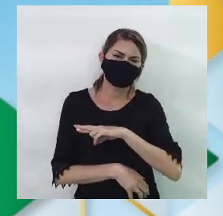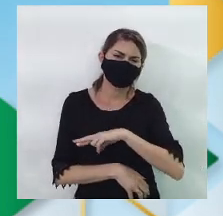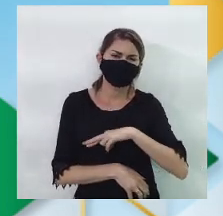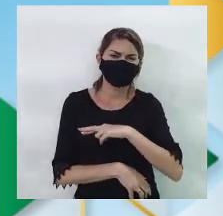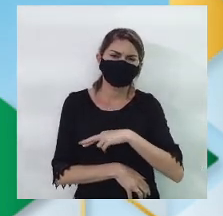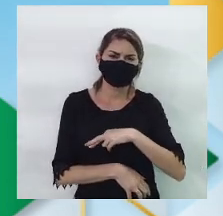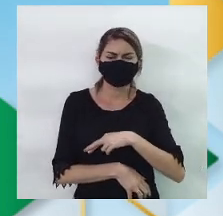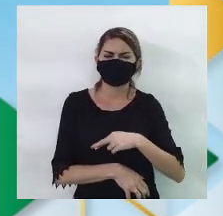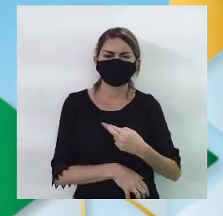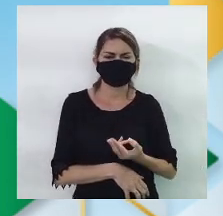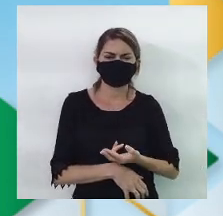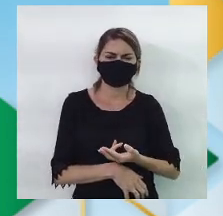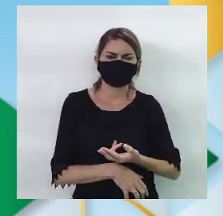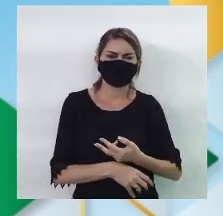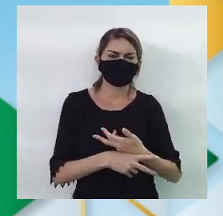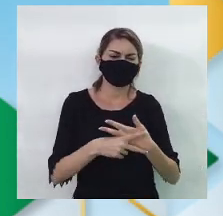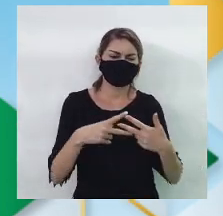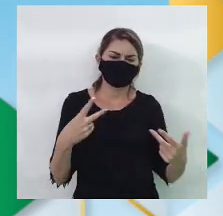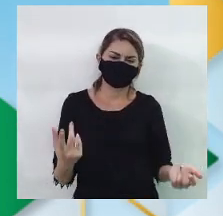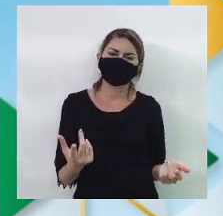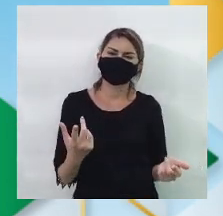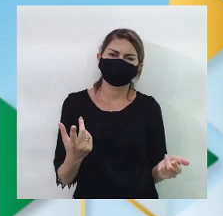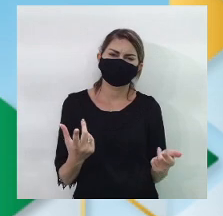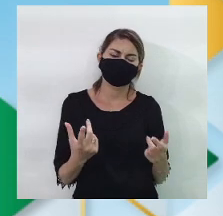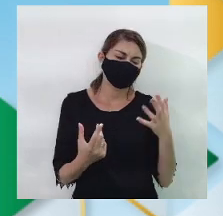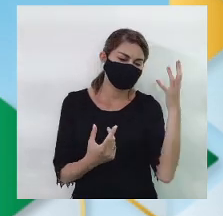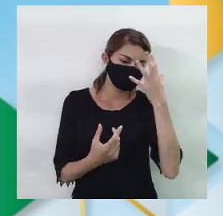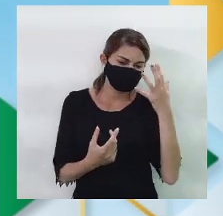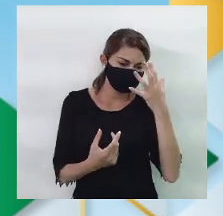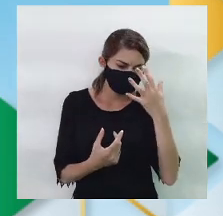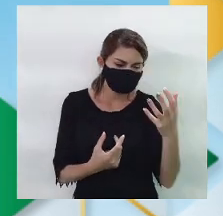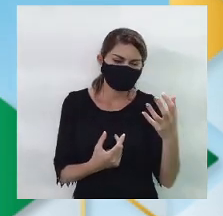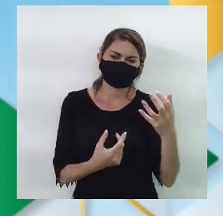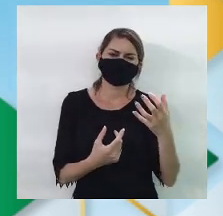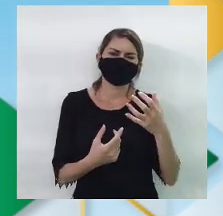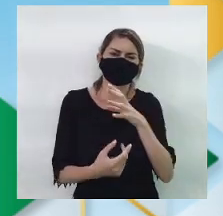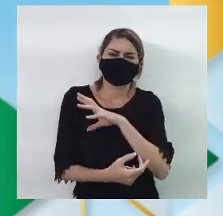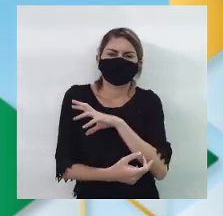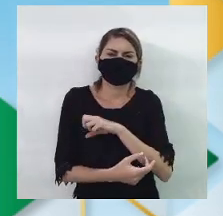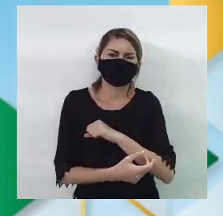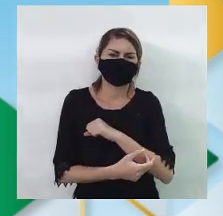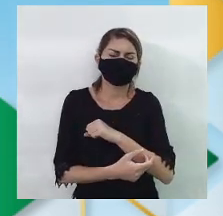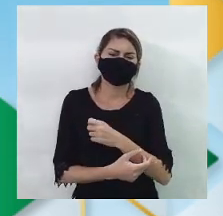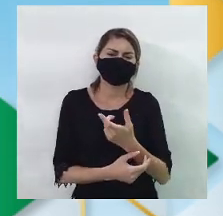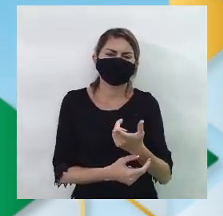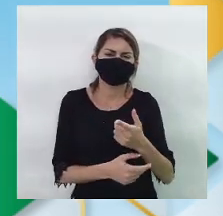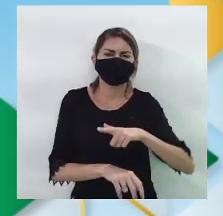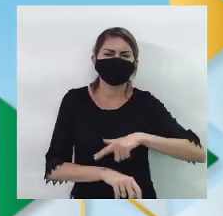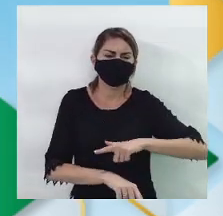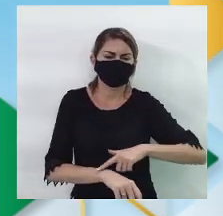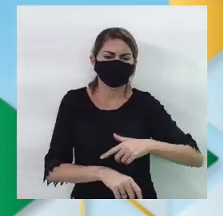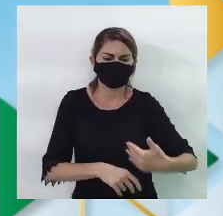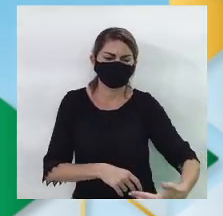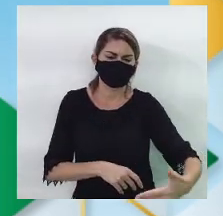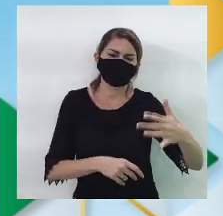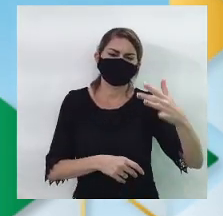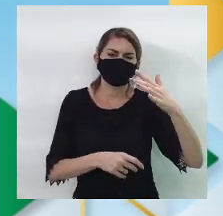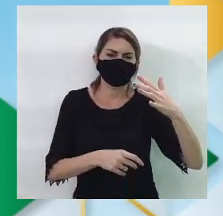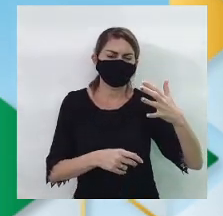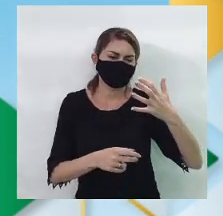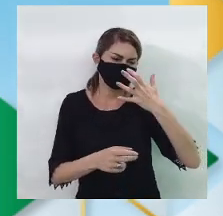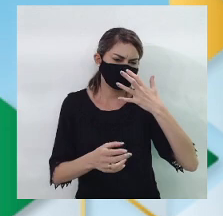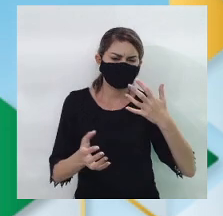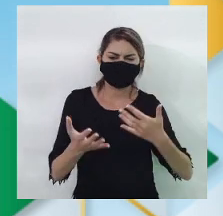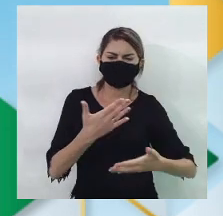ignora a efemeridade das coisas e o encantamento dos amantes ignora que o tempo leva à banalidade